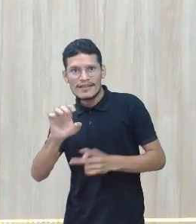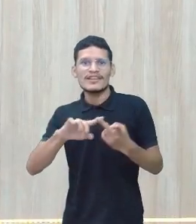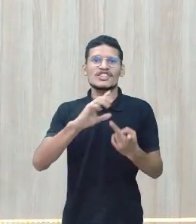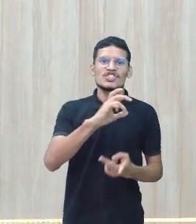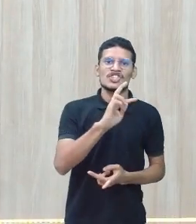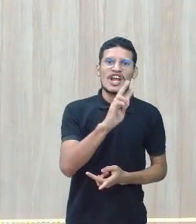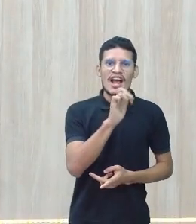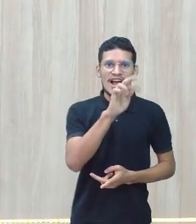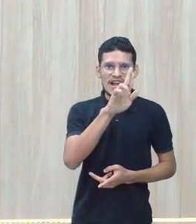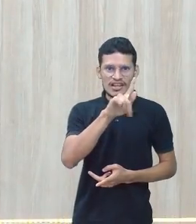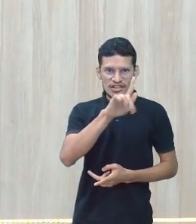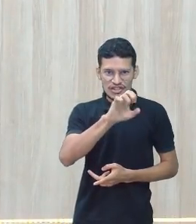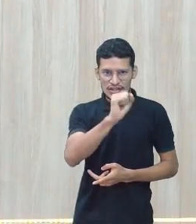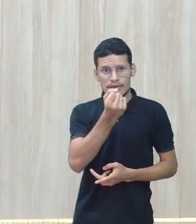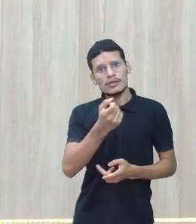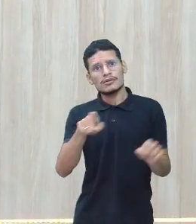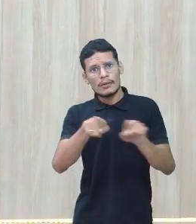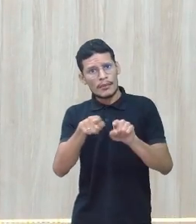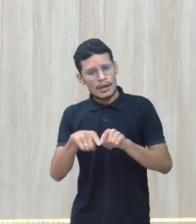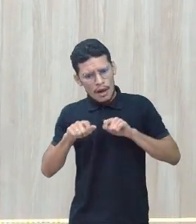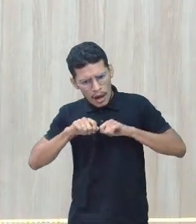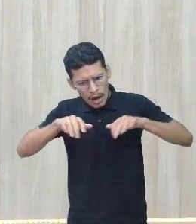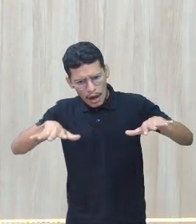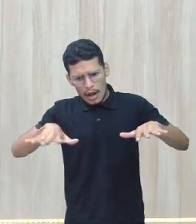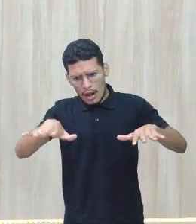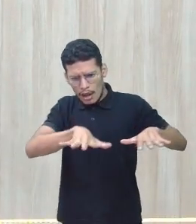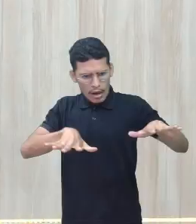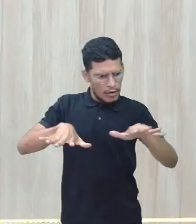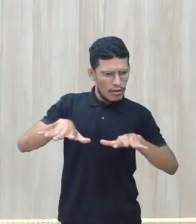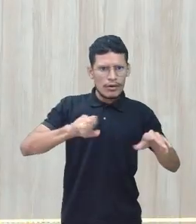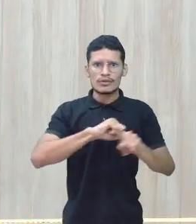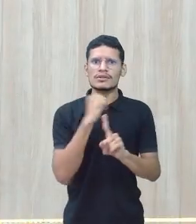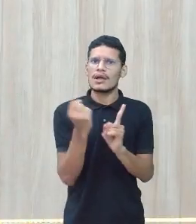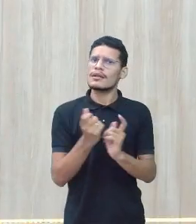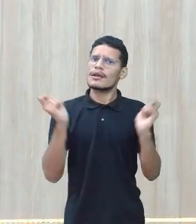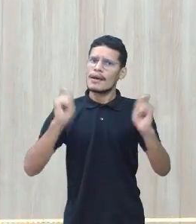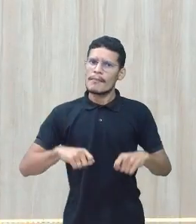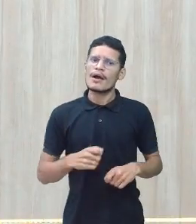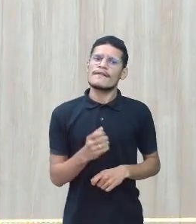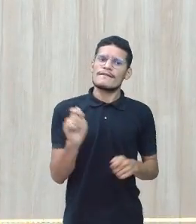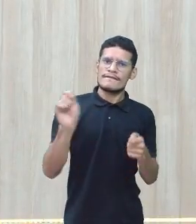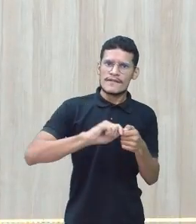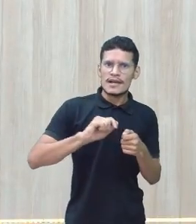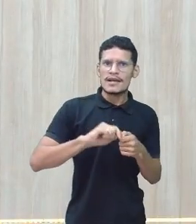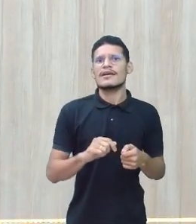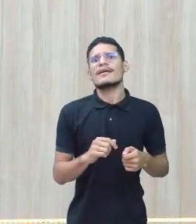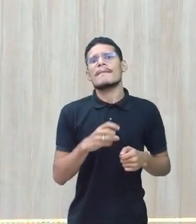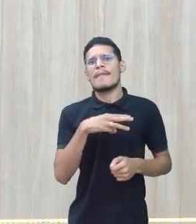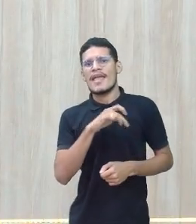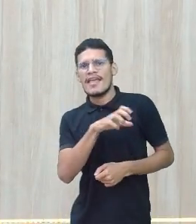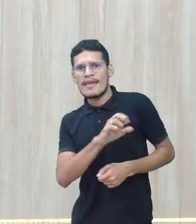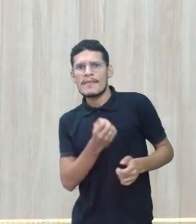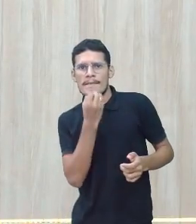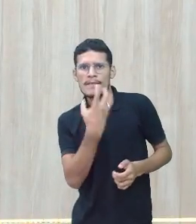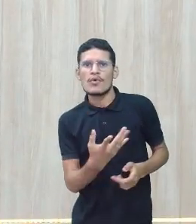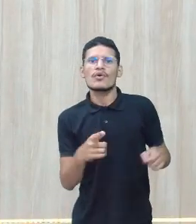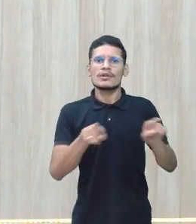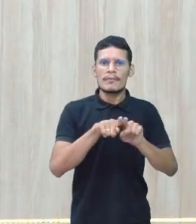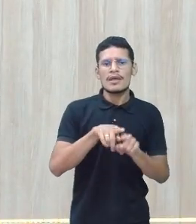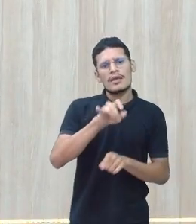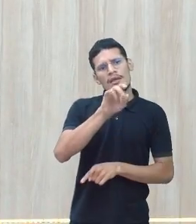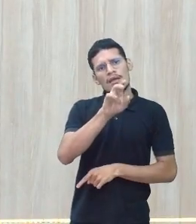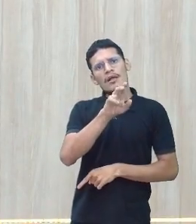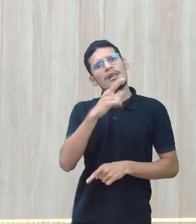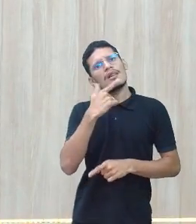eles circulam na sociedade, o que é necessário para se fazer um bom meme, o uso de imagens, como a linguagem se comporta,